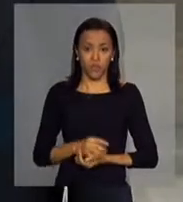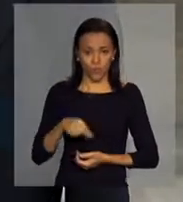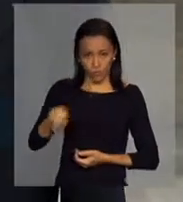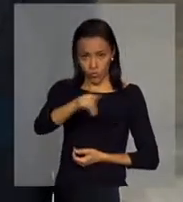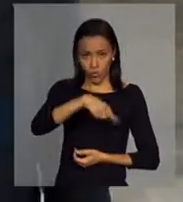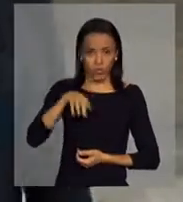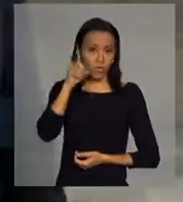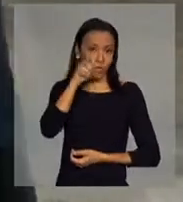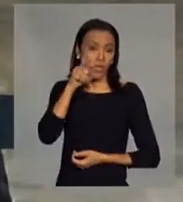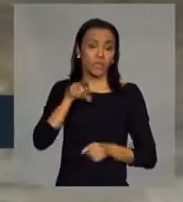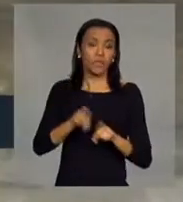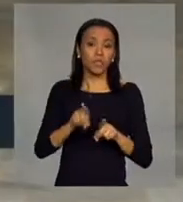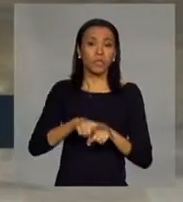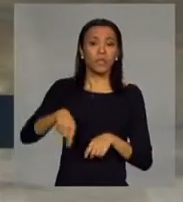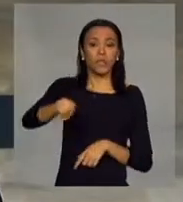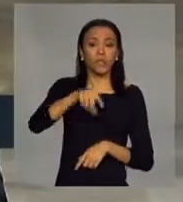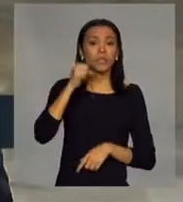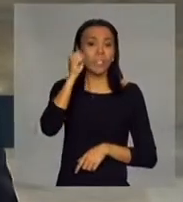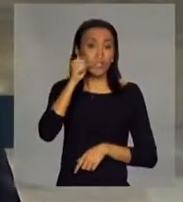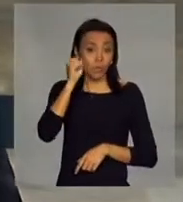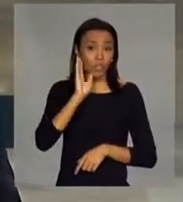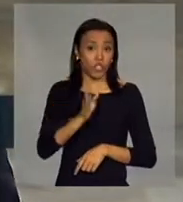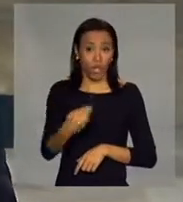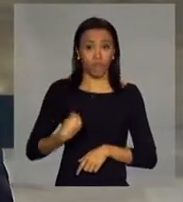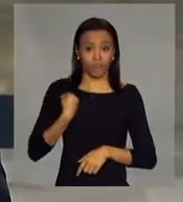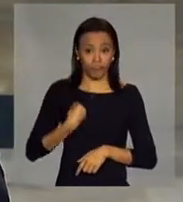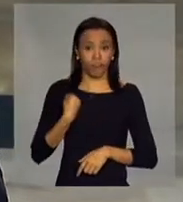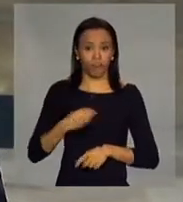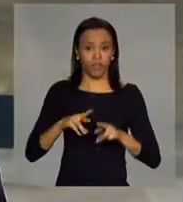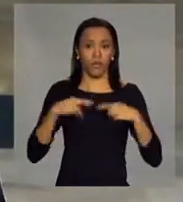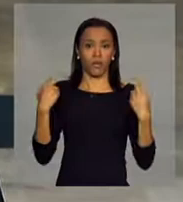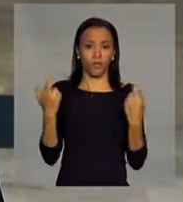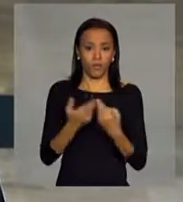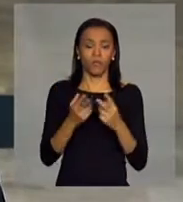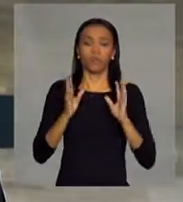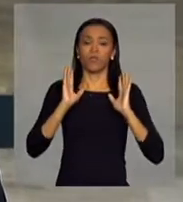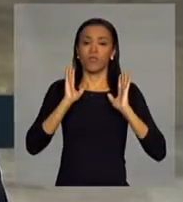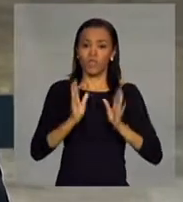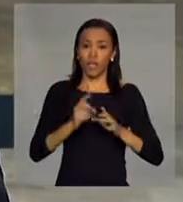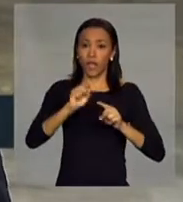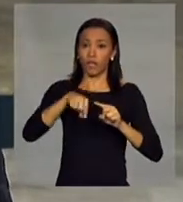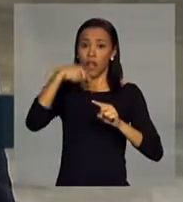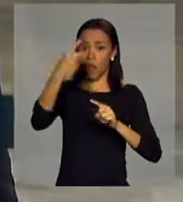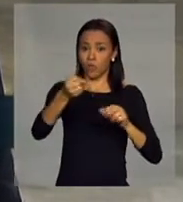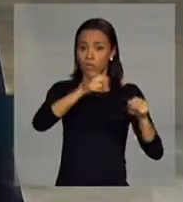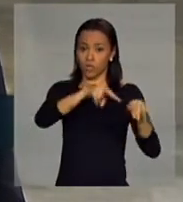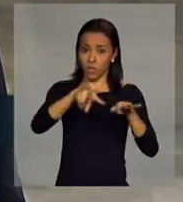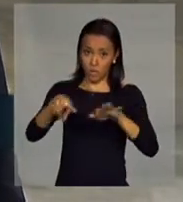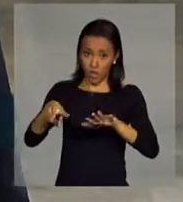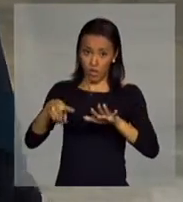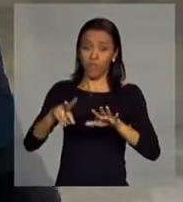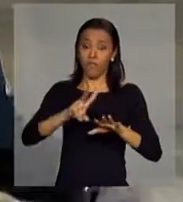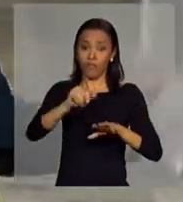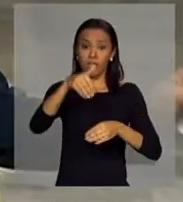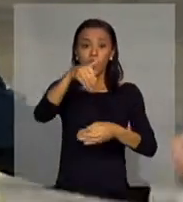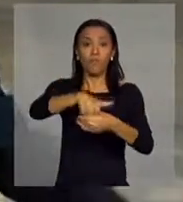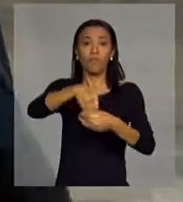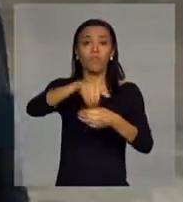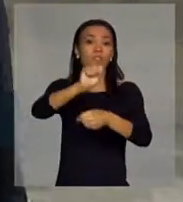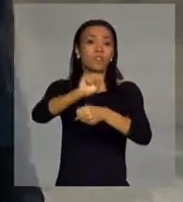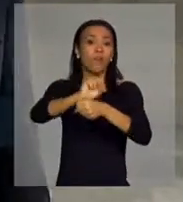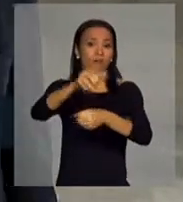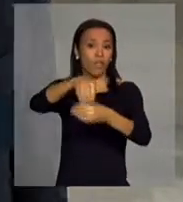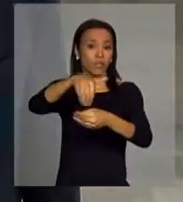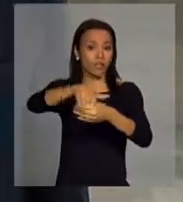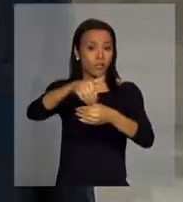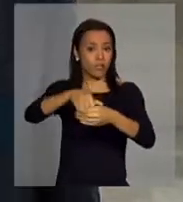e senador que participaram da reunião, de que ela já será colocada na próxima semana em discussão e votação, e eles acham que